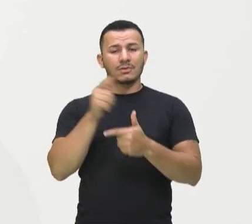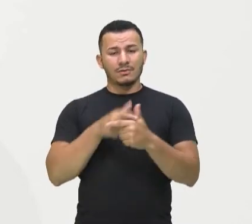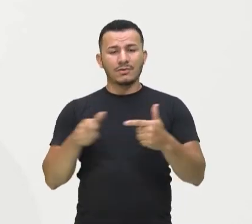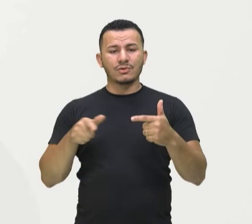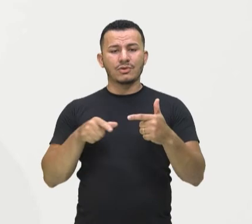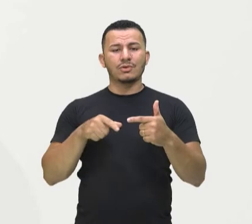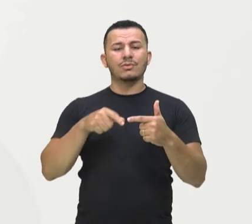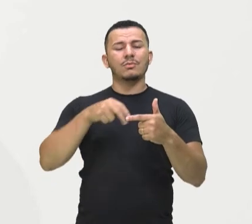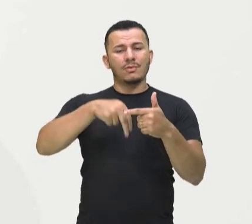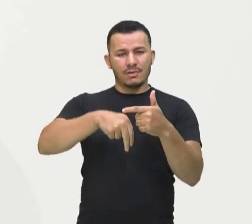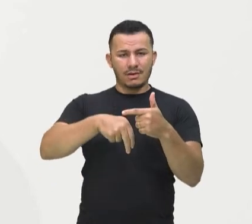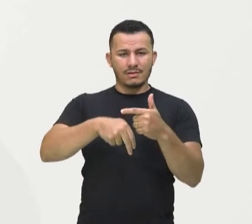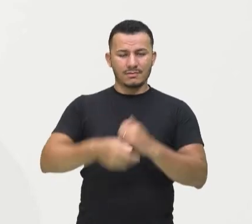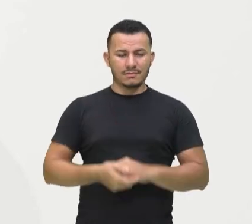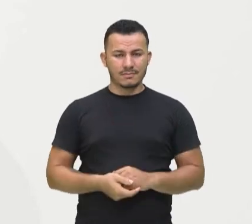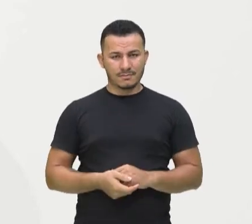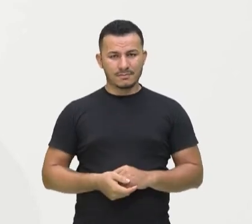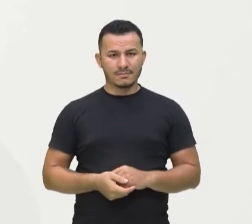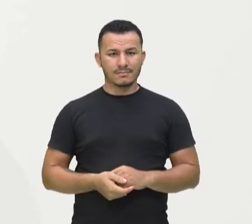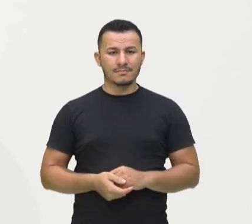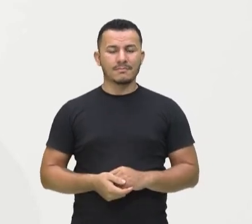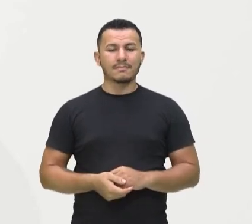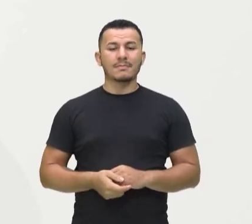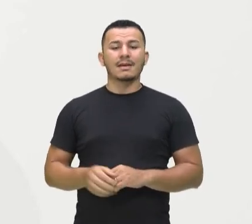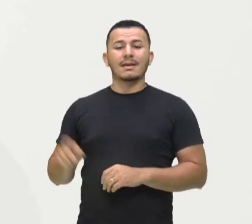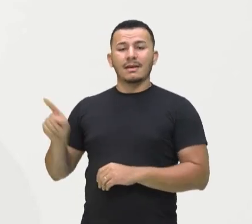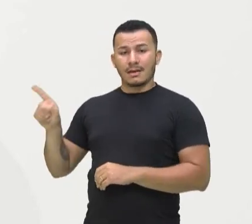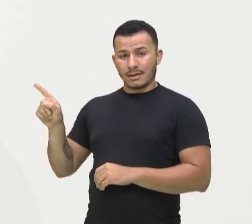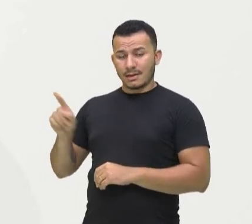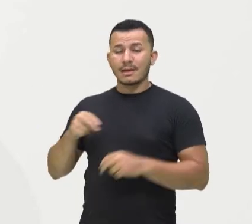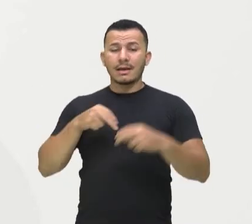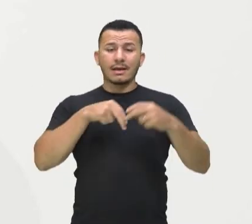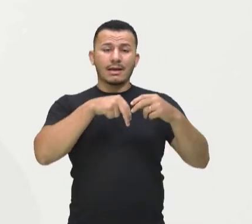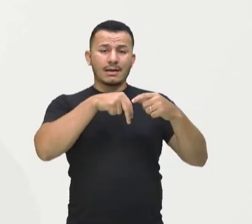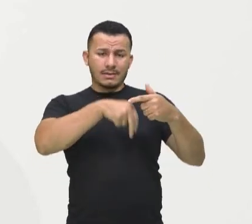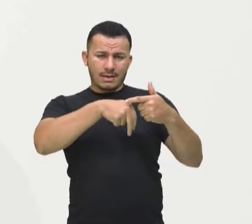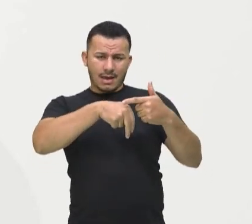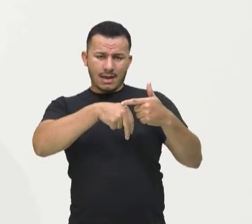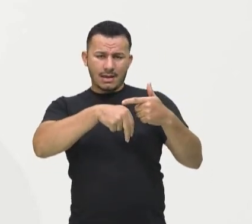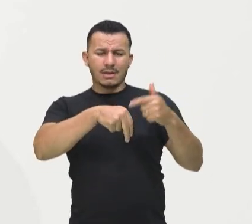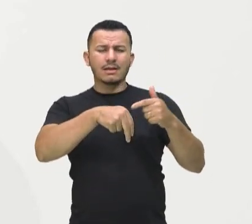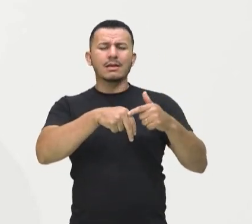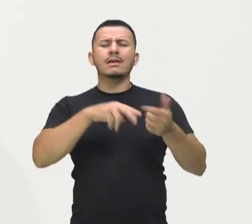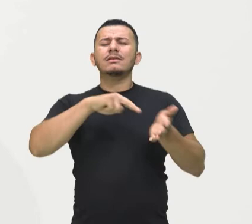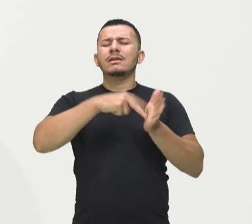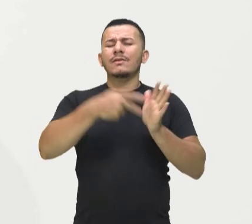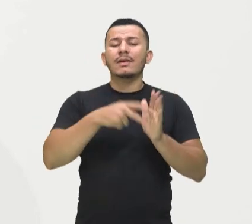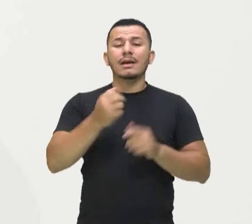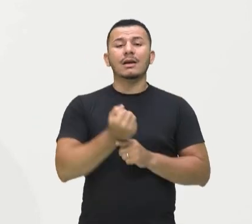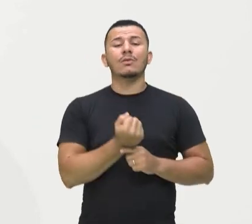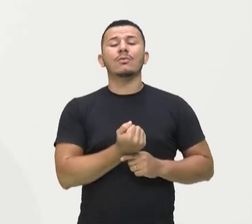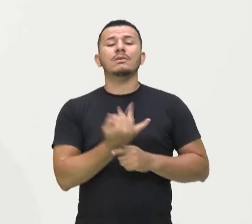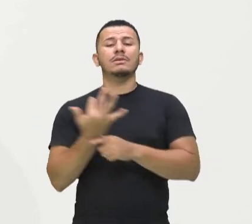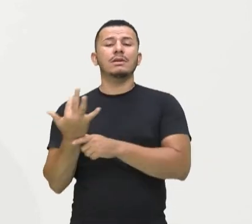dividido por N. Lembre que esse N quer dizer a